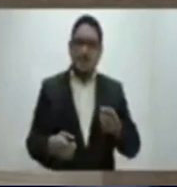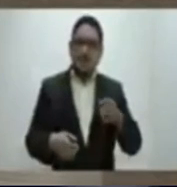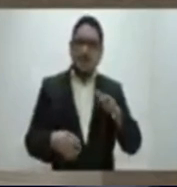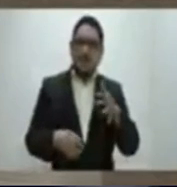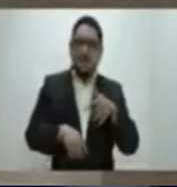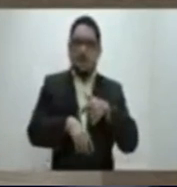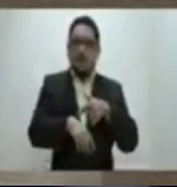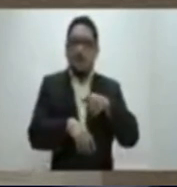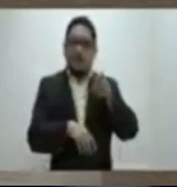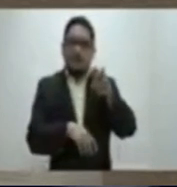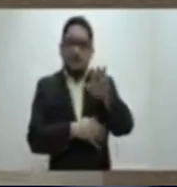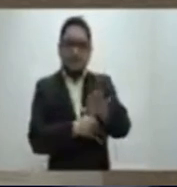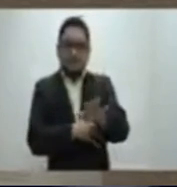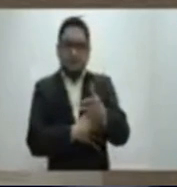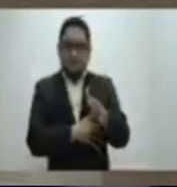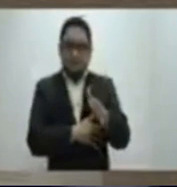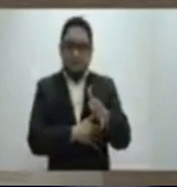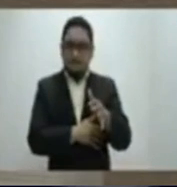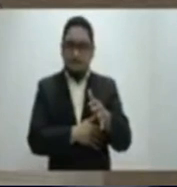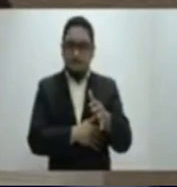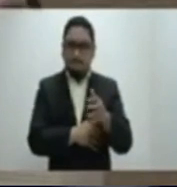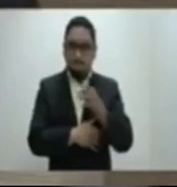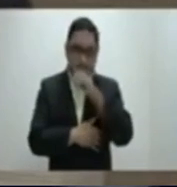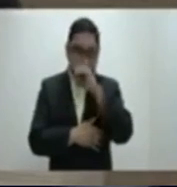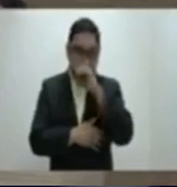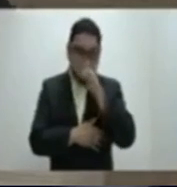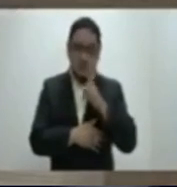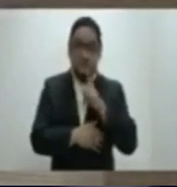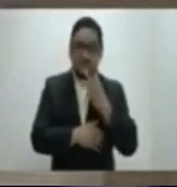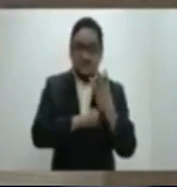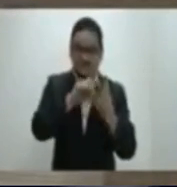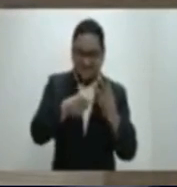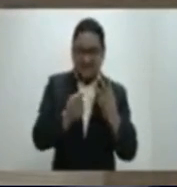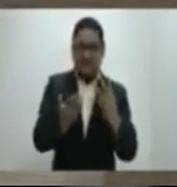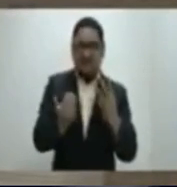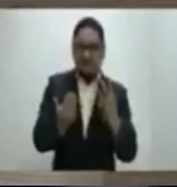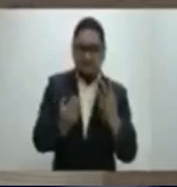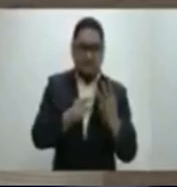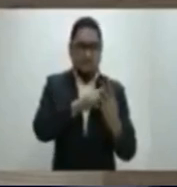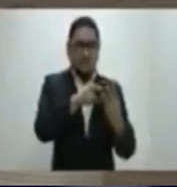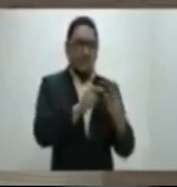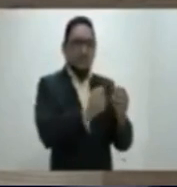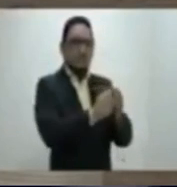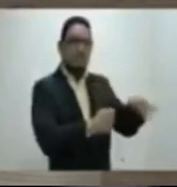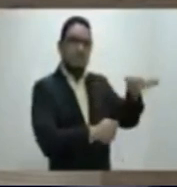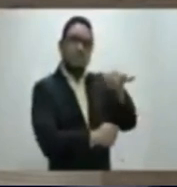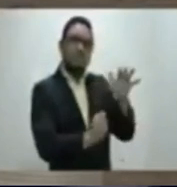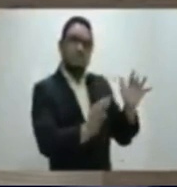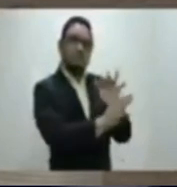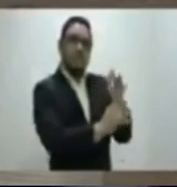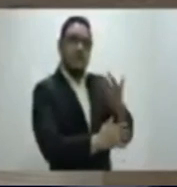horas. E os três jovens estavam ali juntamente, Márcio Tavares, com os outros amigos, local.